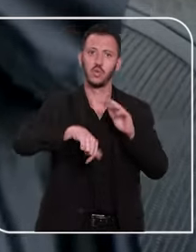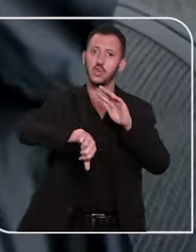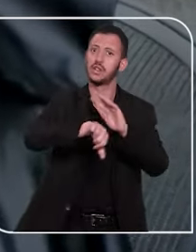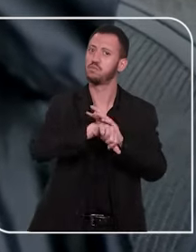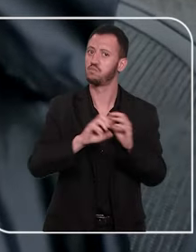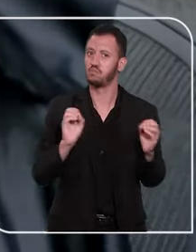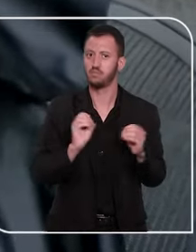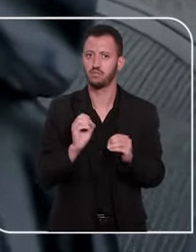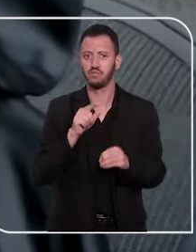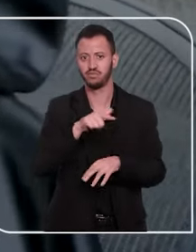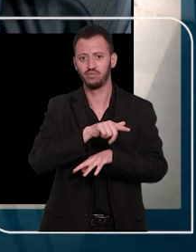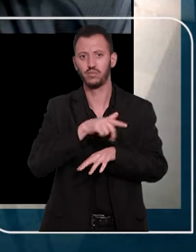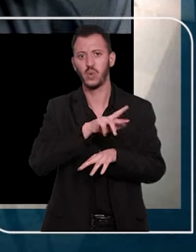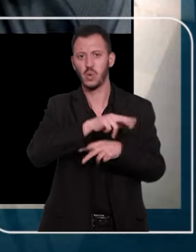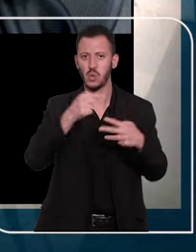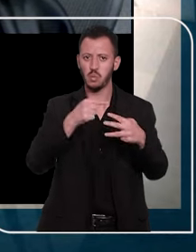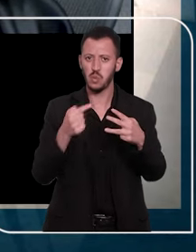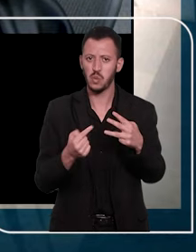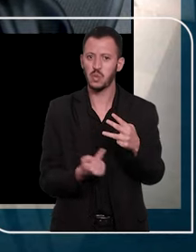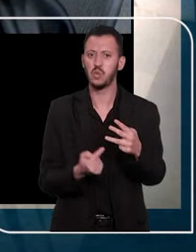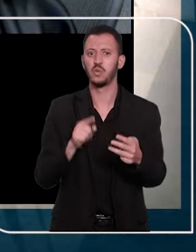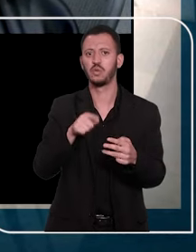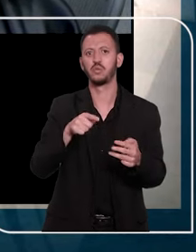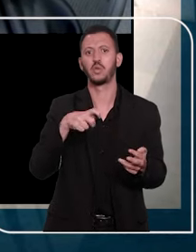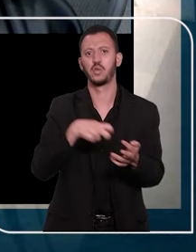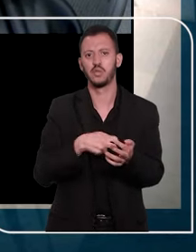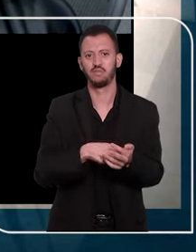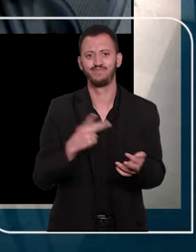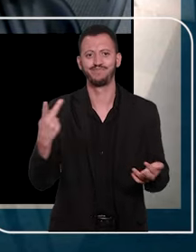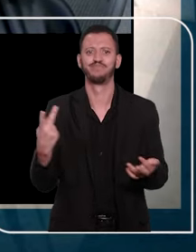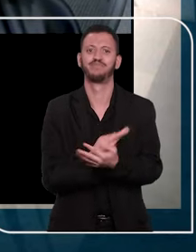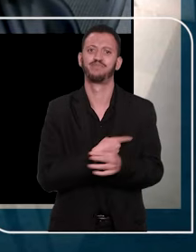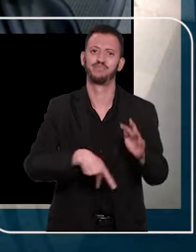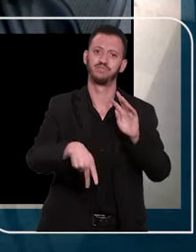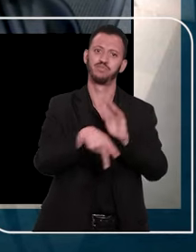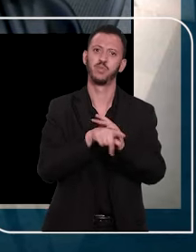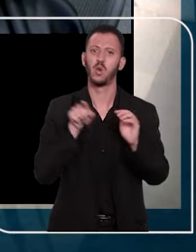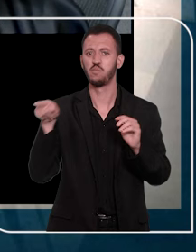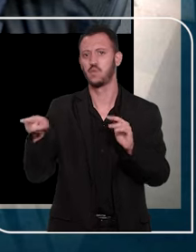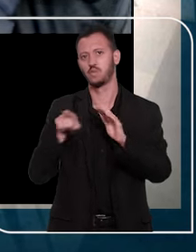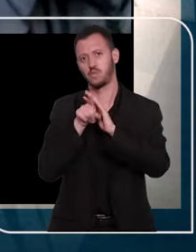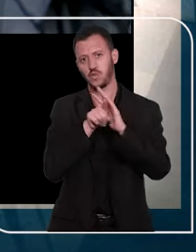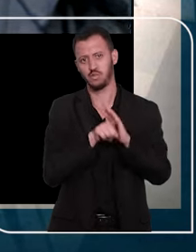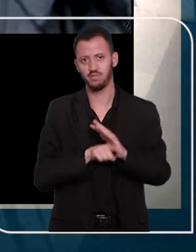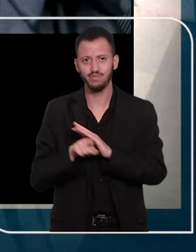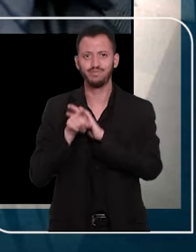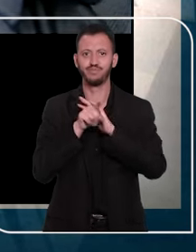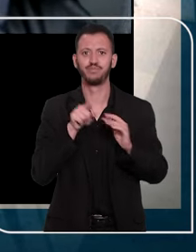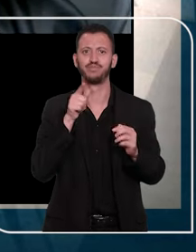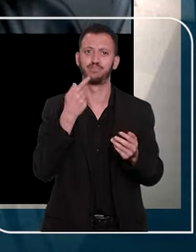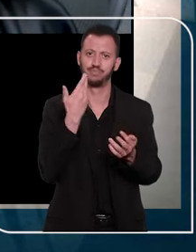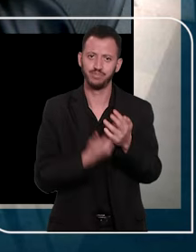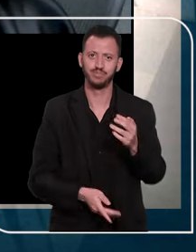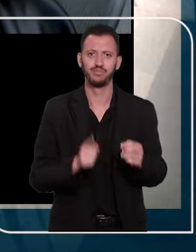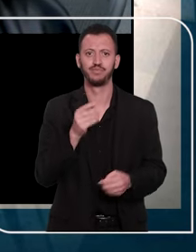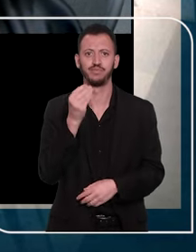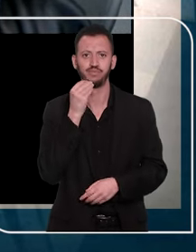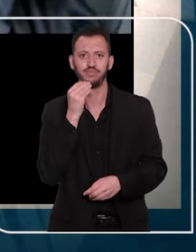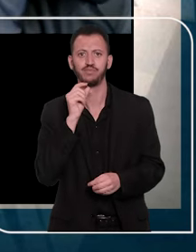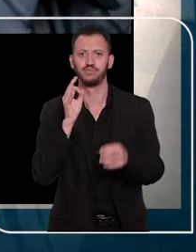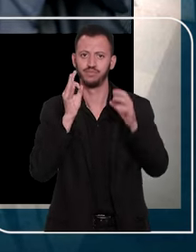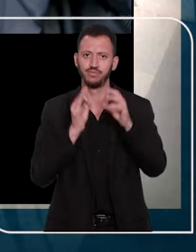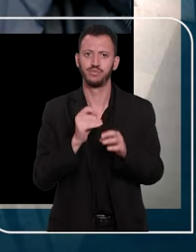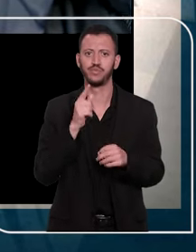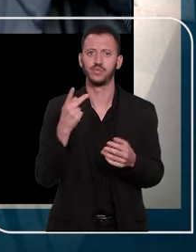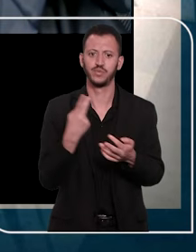reconhecimento criminal e que nas outras três condenações houve principalmente falha da própria investigação com verdadeira perda